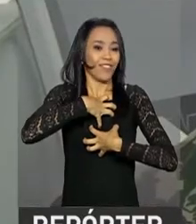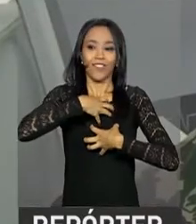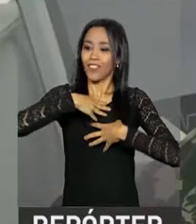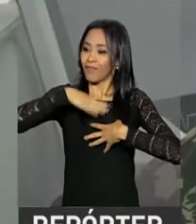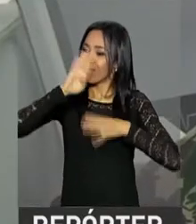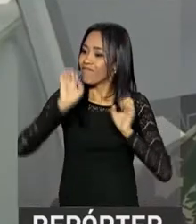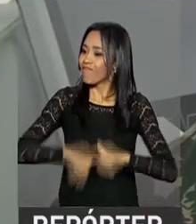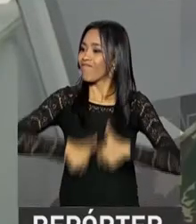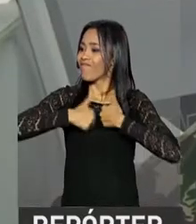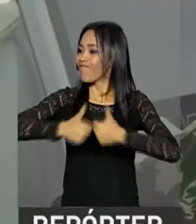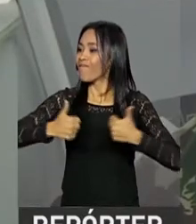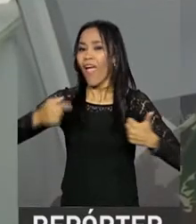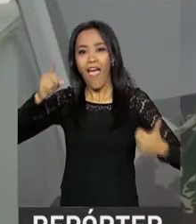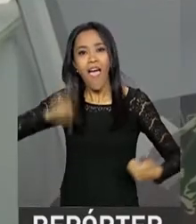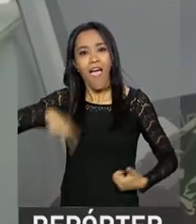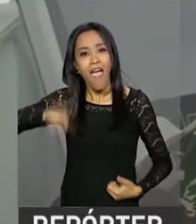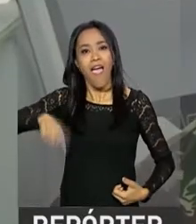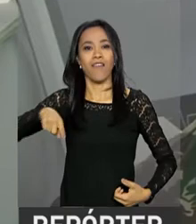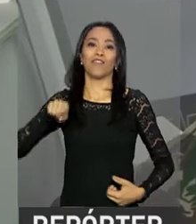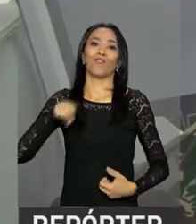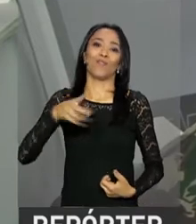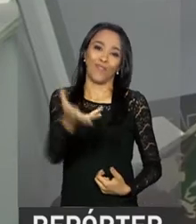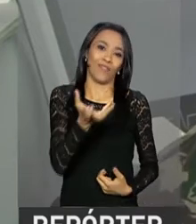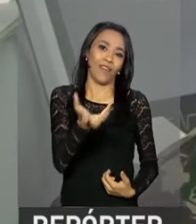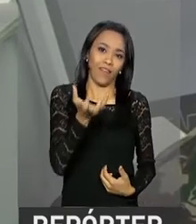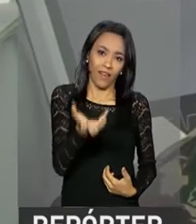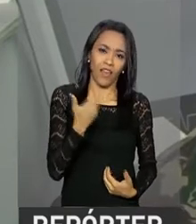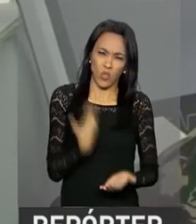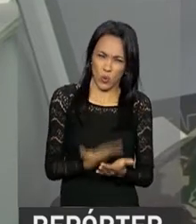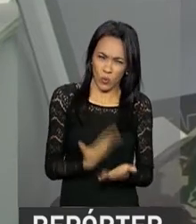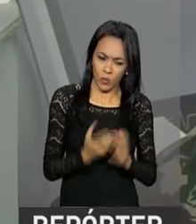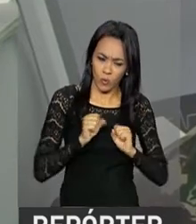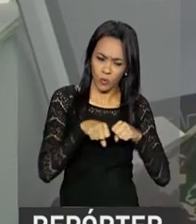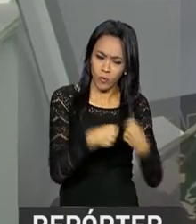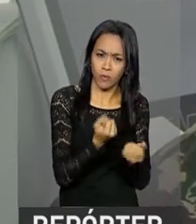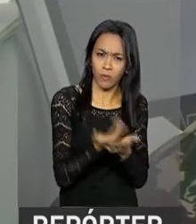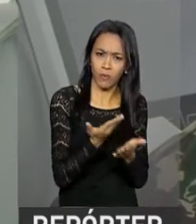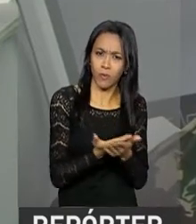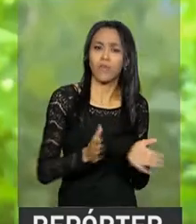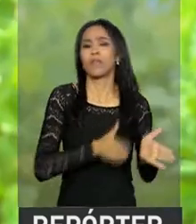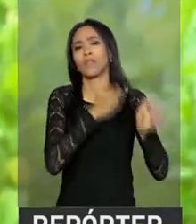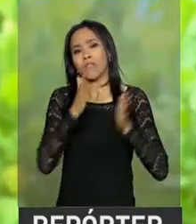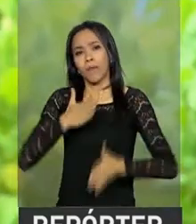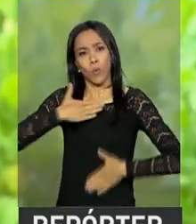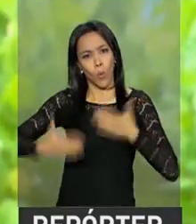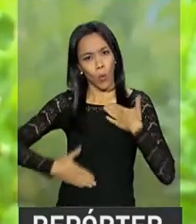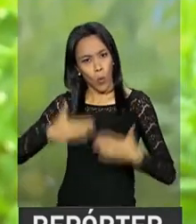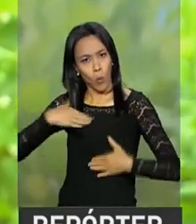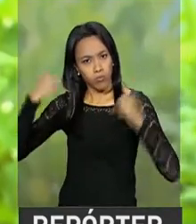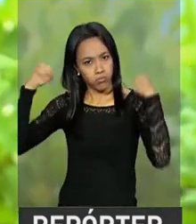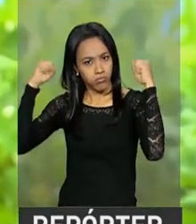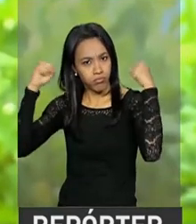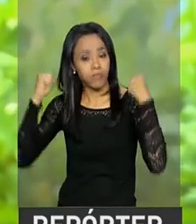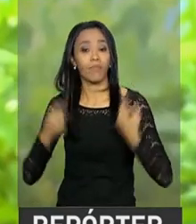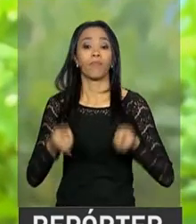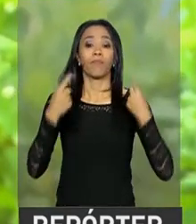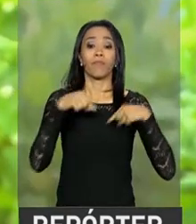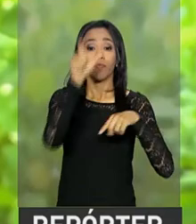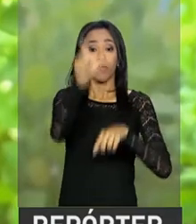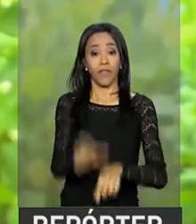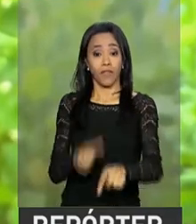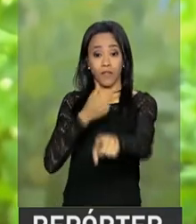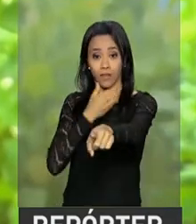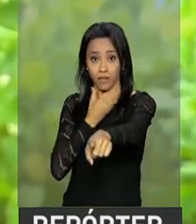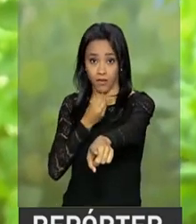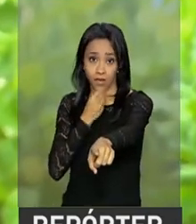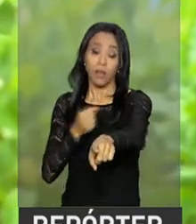superando todas as minhas expectativas. Eu tenho me dedicado, né, tanto no estudo quanto na área física. O soldado S. Ferreira ingressou